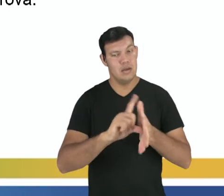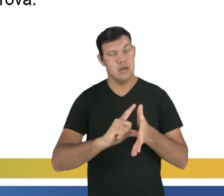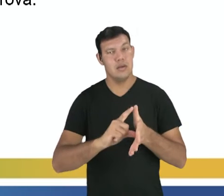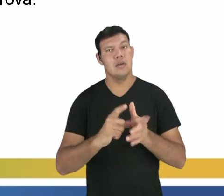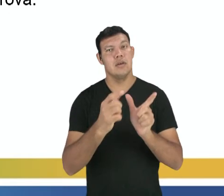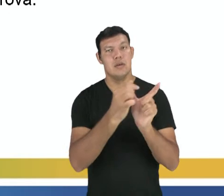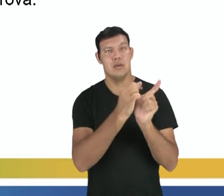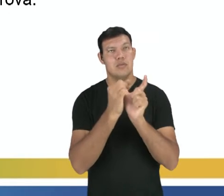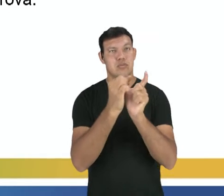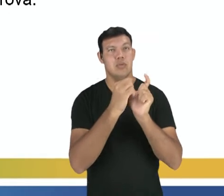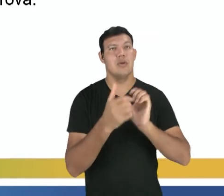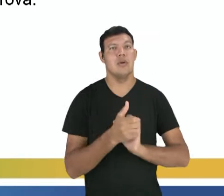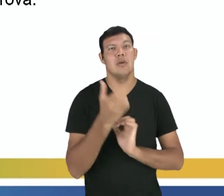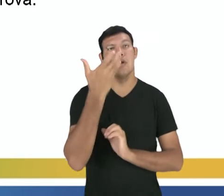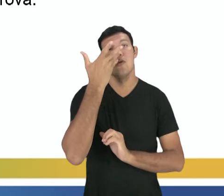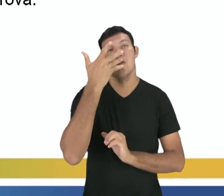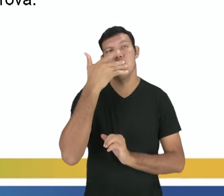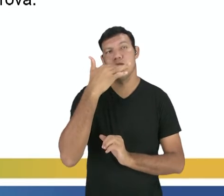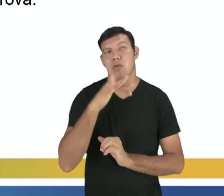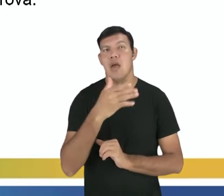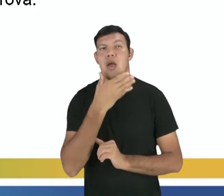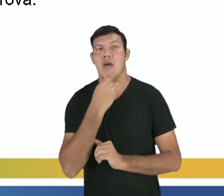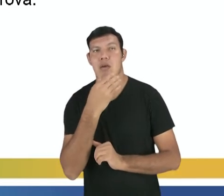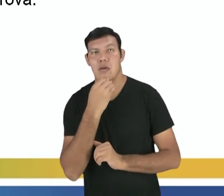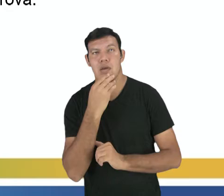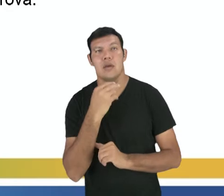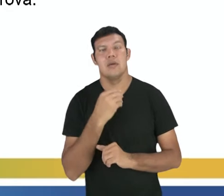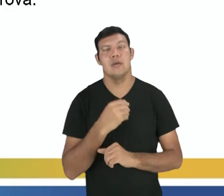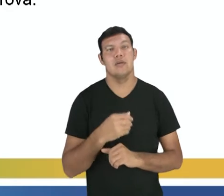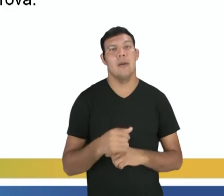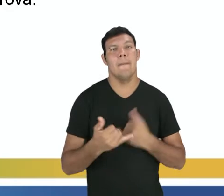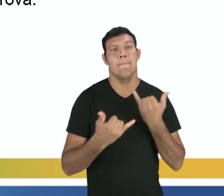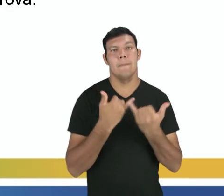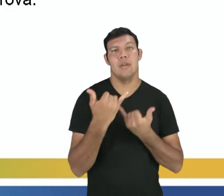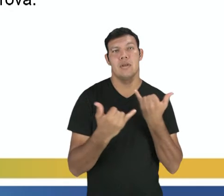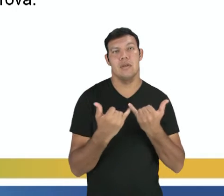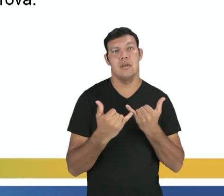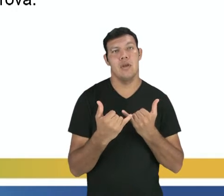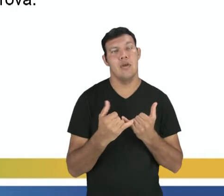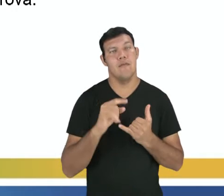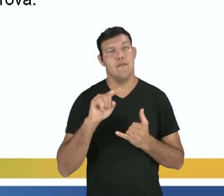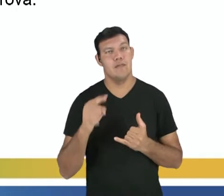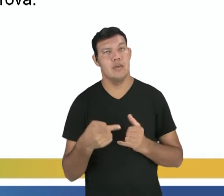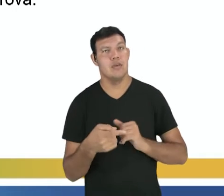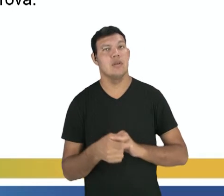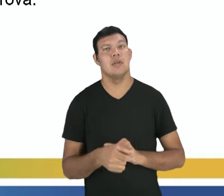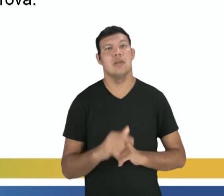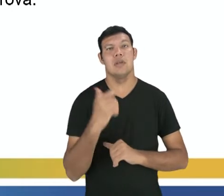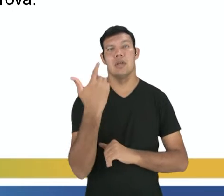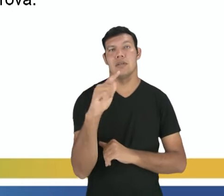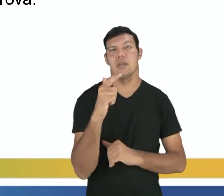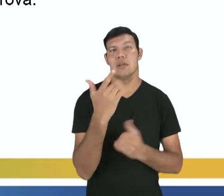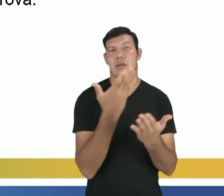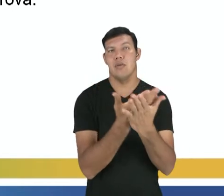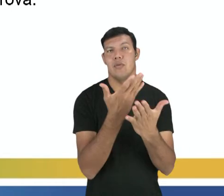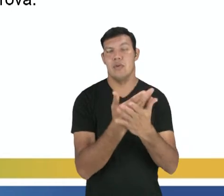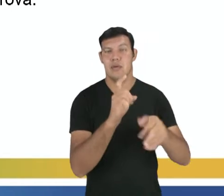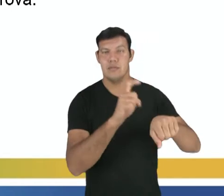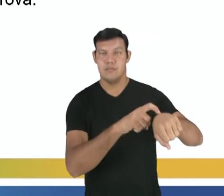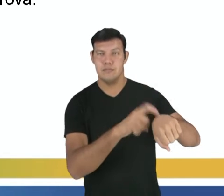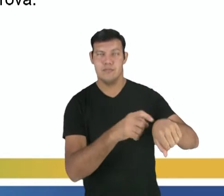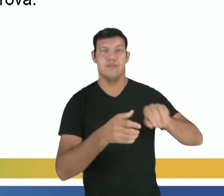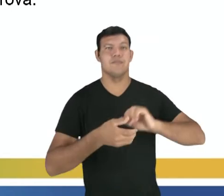os meninos estavam no pátio, pois não havia aula naquele momento, tá? Sempre antes da conjunção,